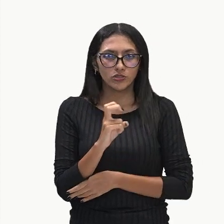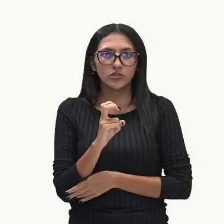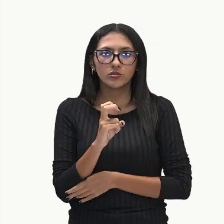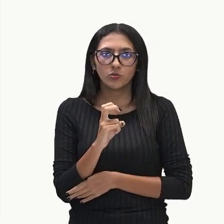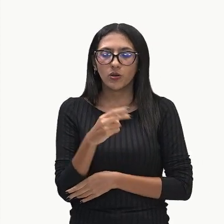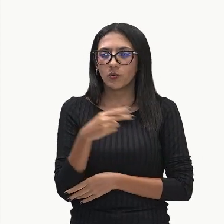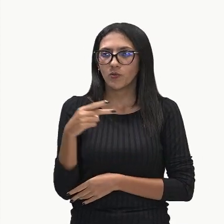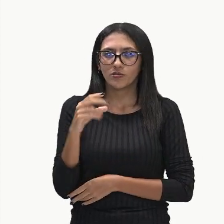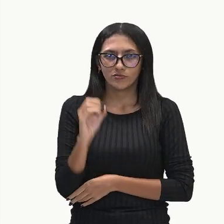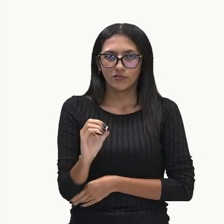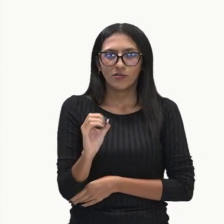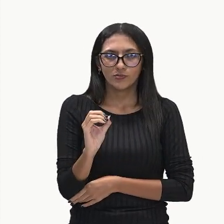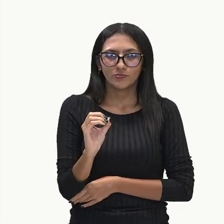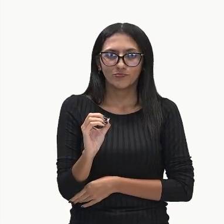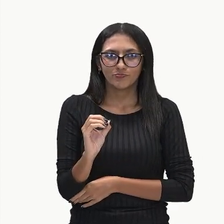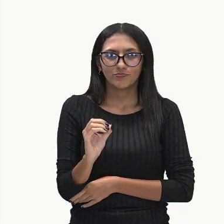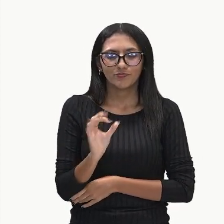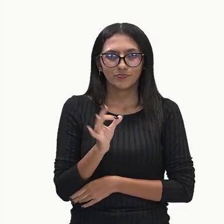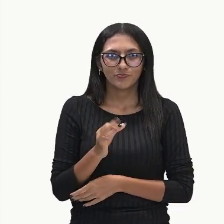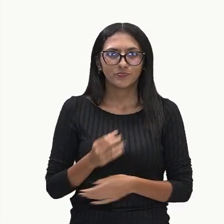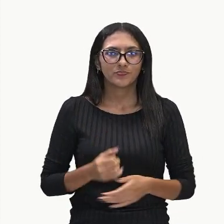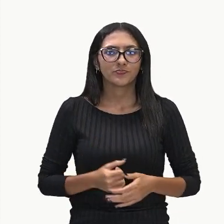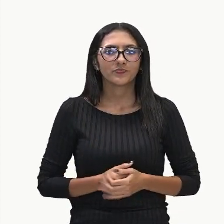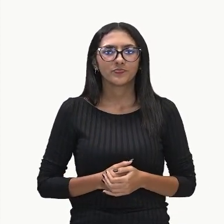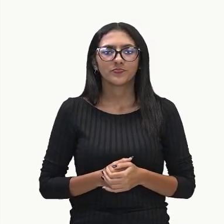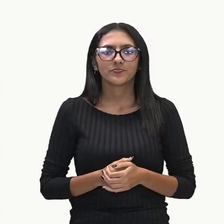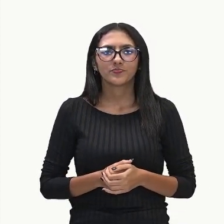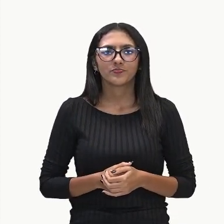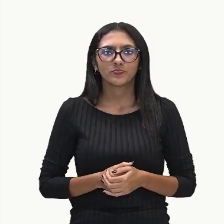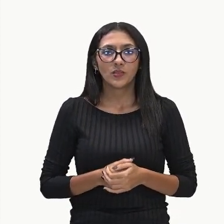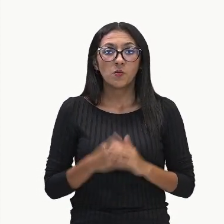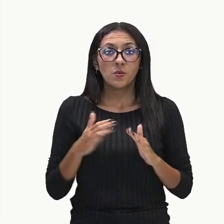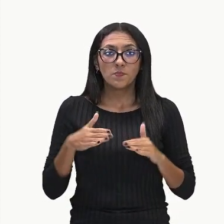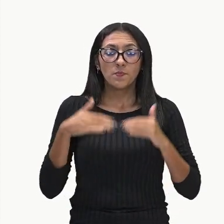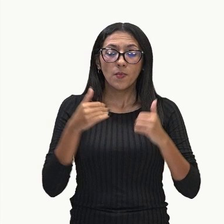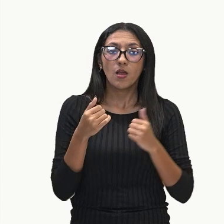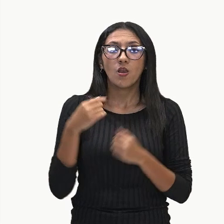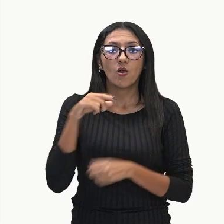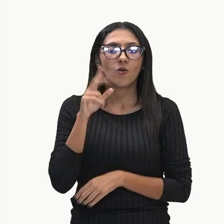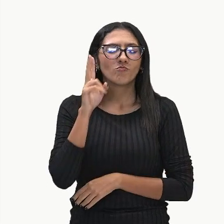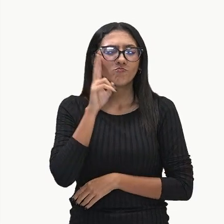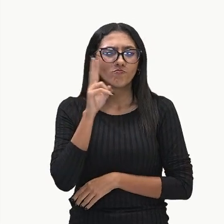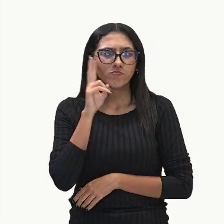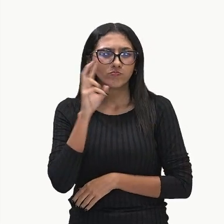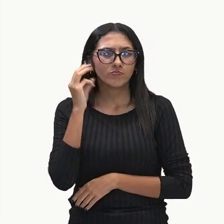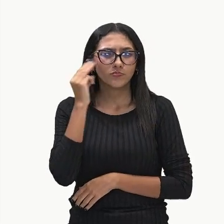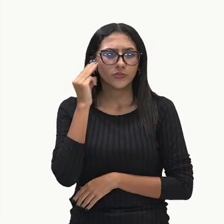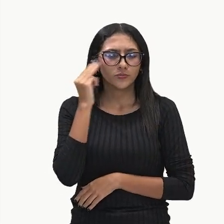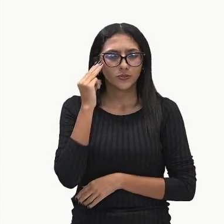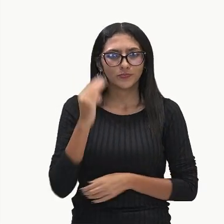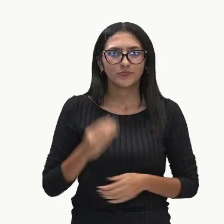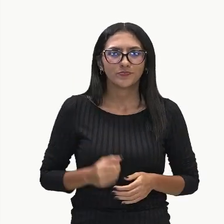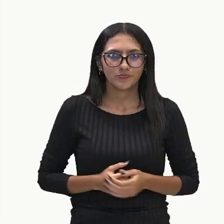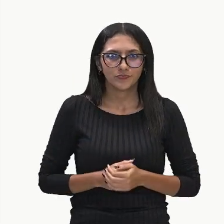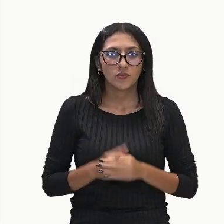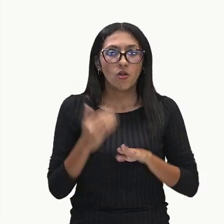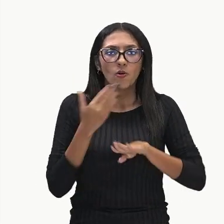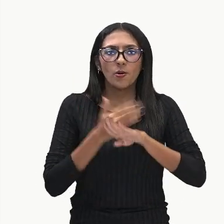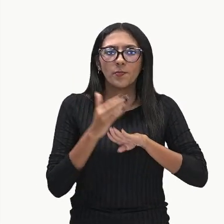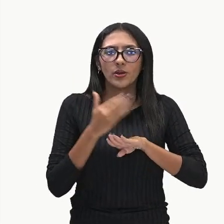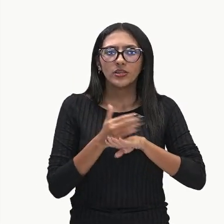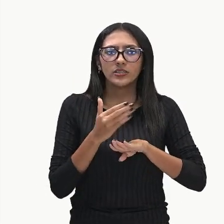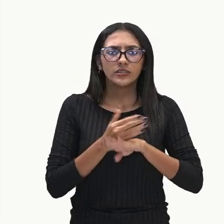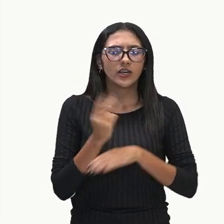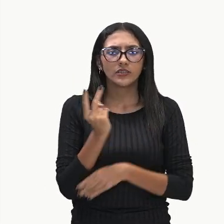igual a 0. Tranquilo? Para ficar mais fácil para você, então, vamos aqui praticar nessa segunda